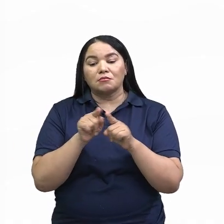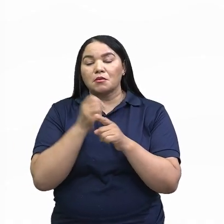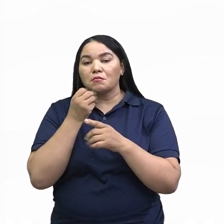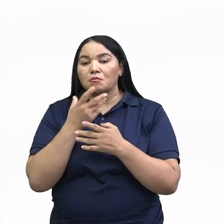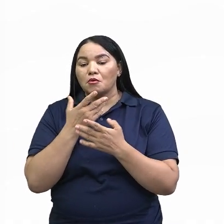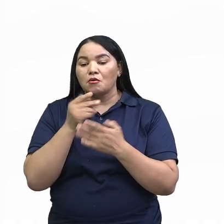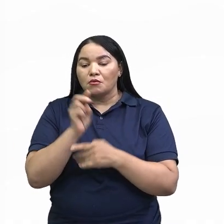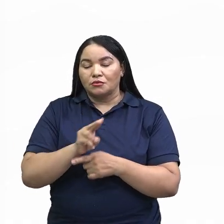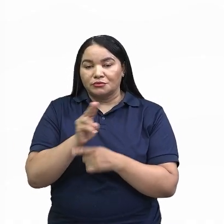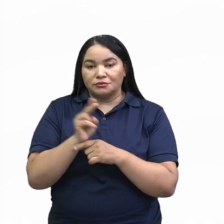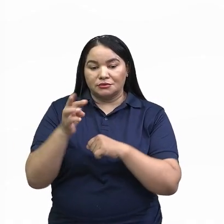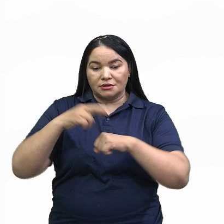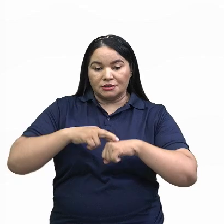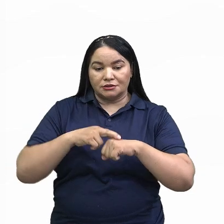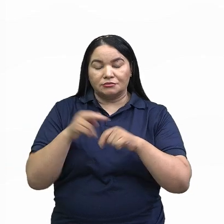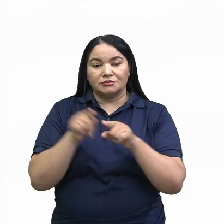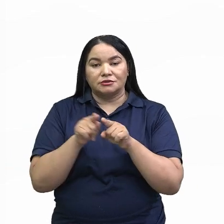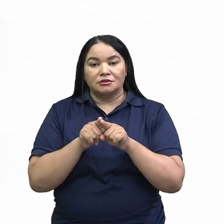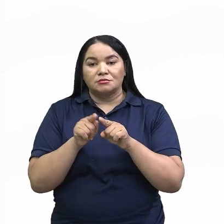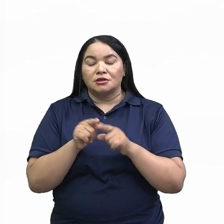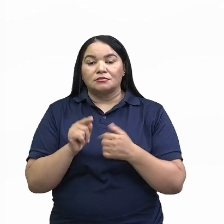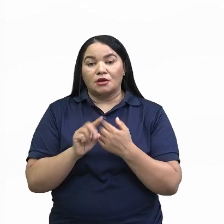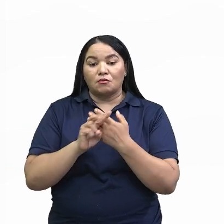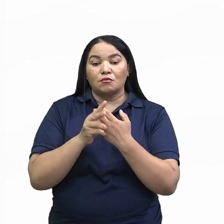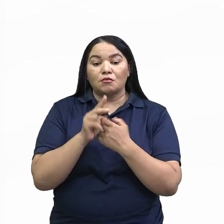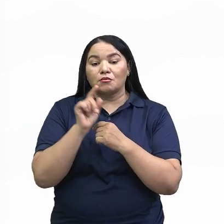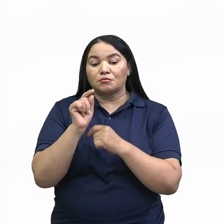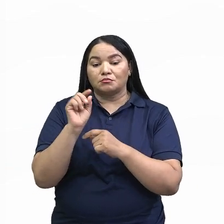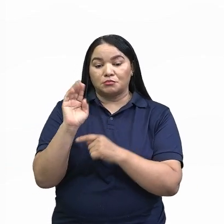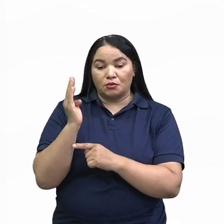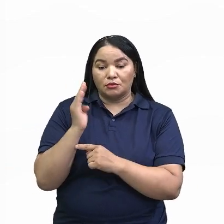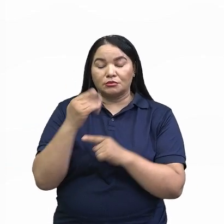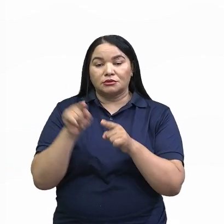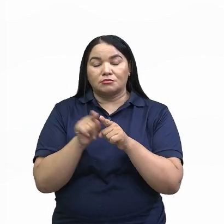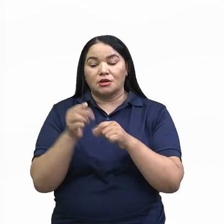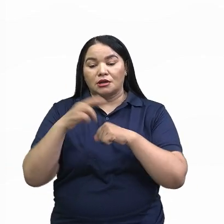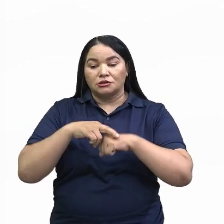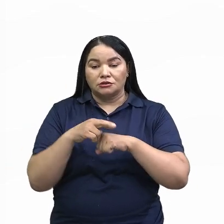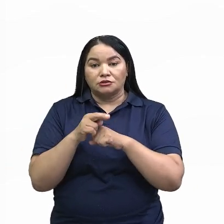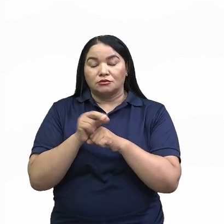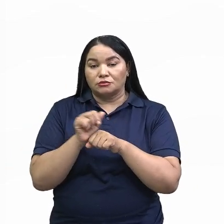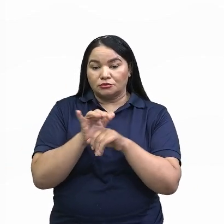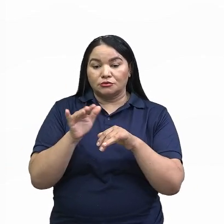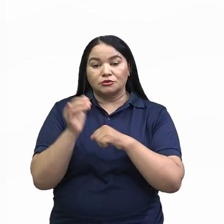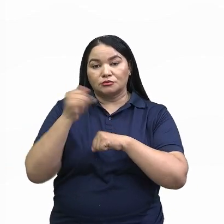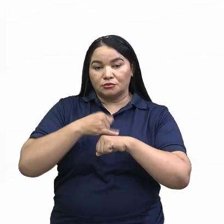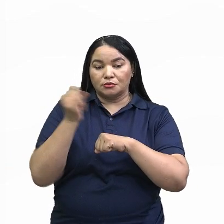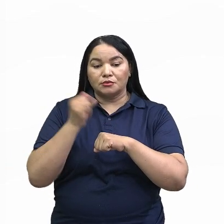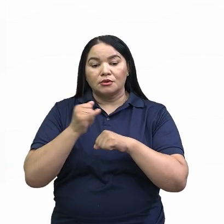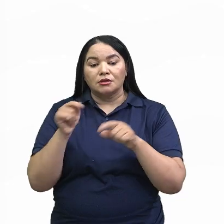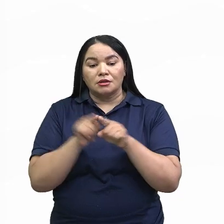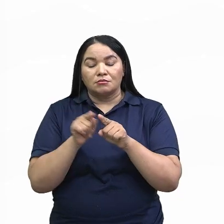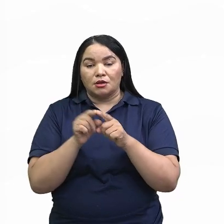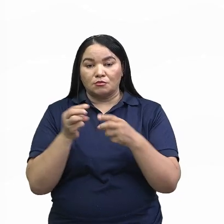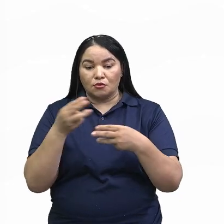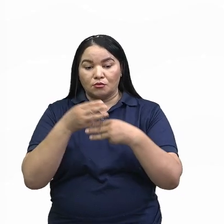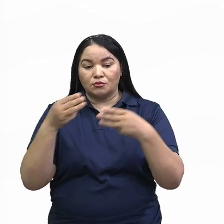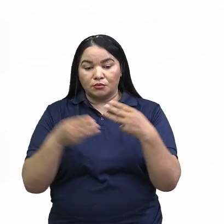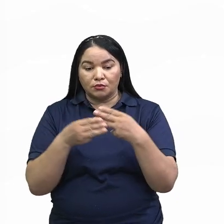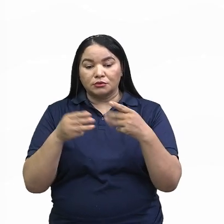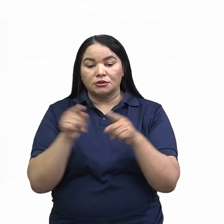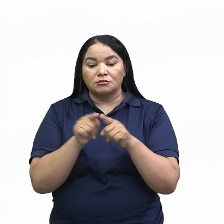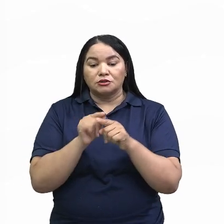e benefícios do uso da radiação, efeitos biológicos das radiações ionizantes,